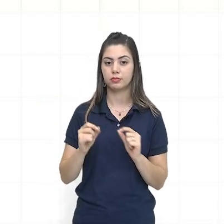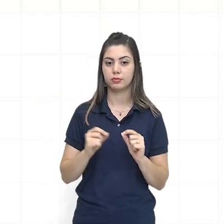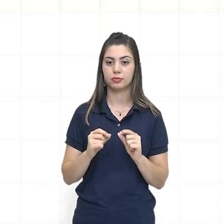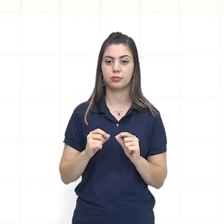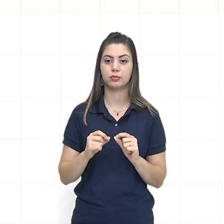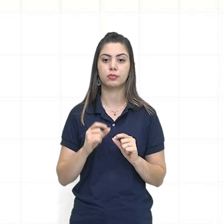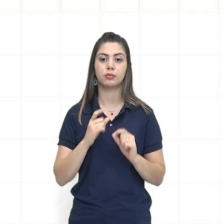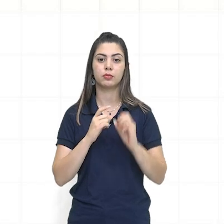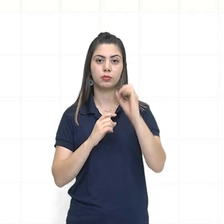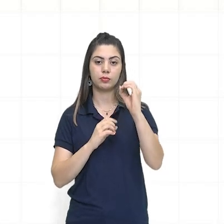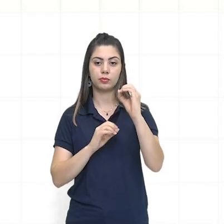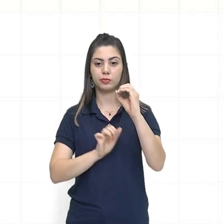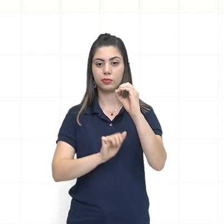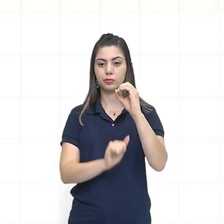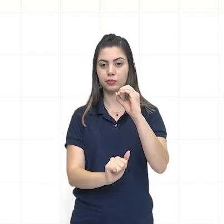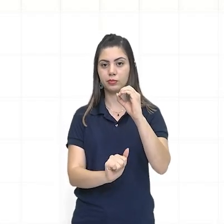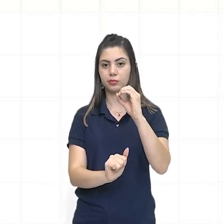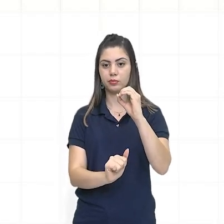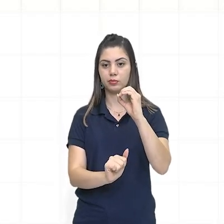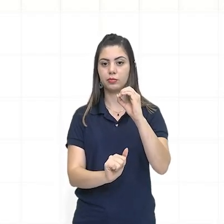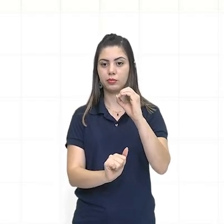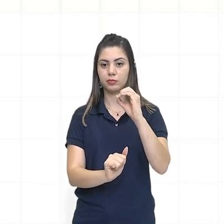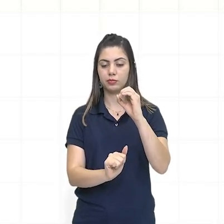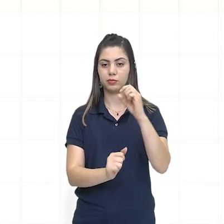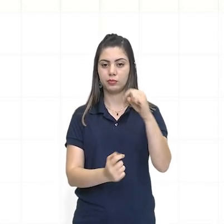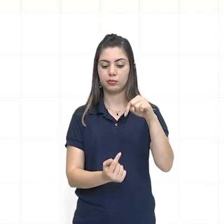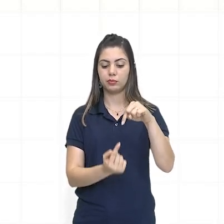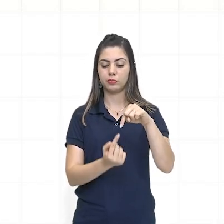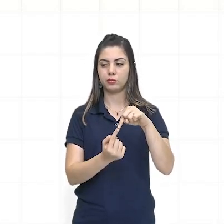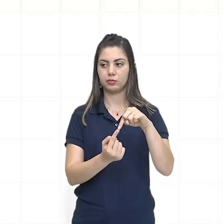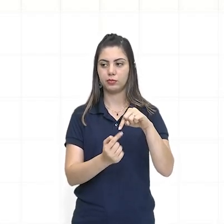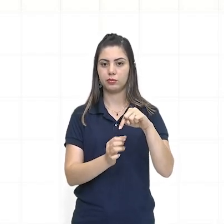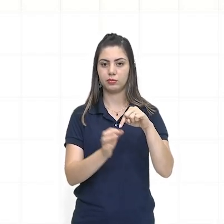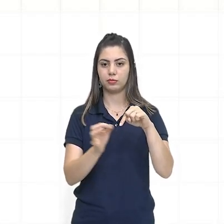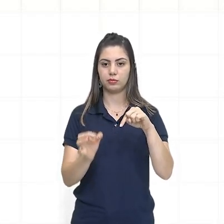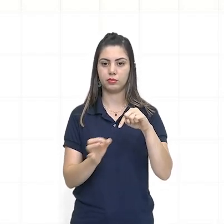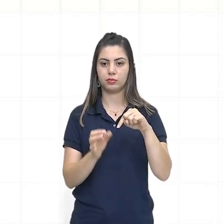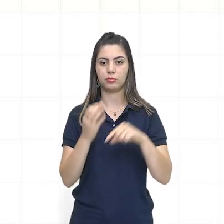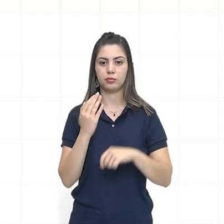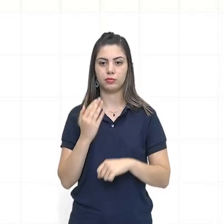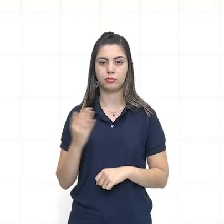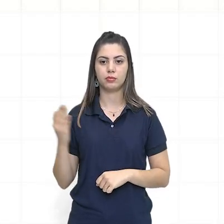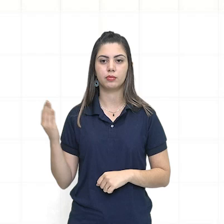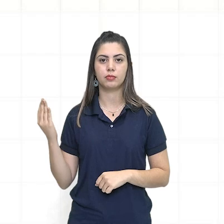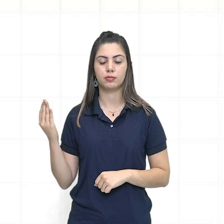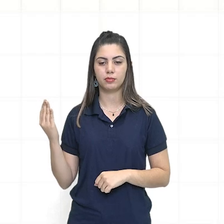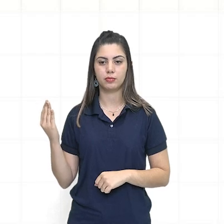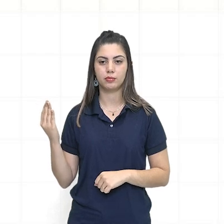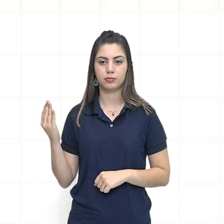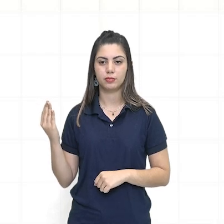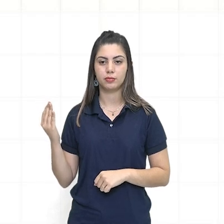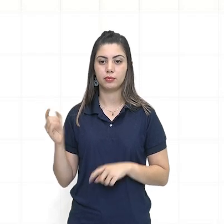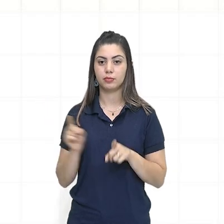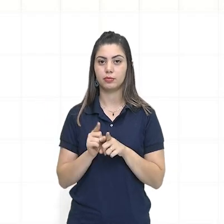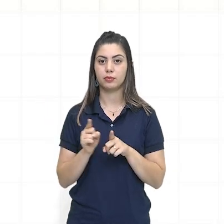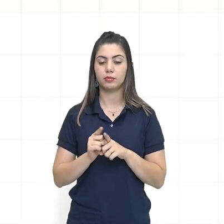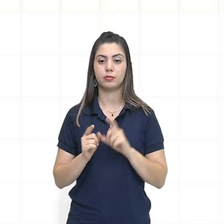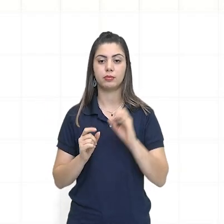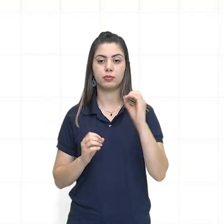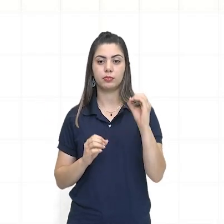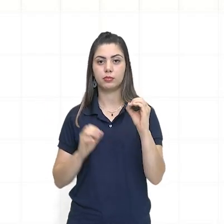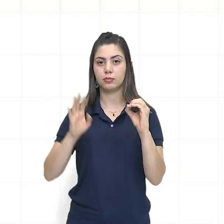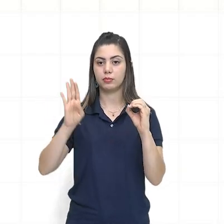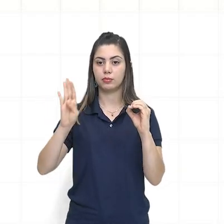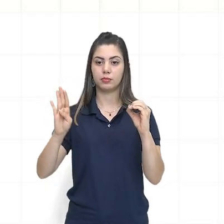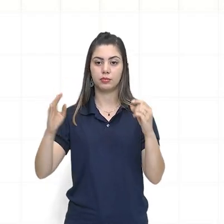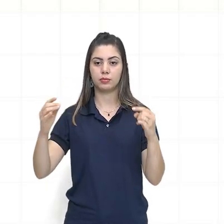OA, que é esse pedaço aqui que vai do ponto O até o ponto A, e a